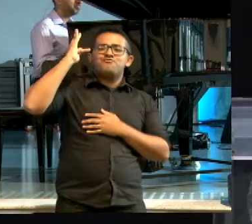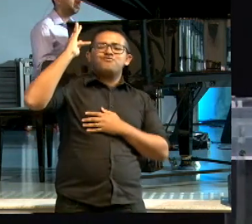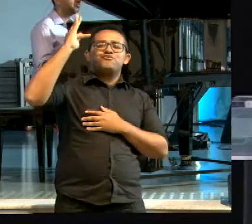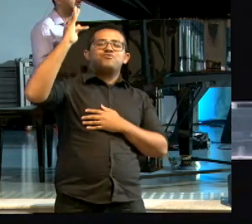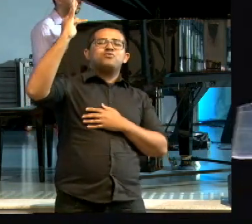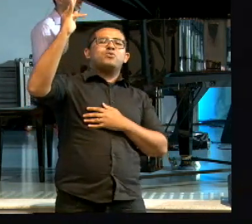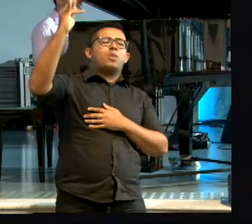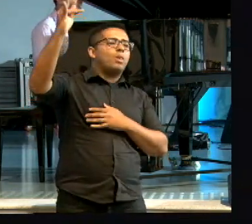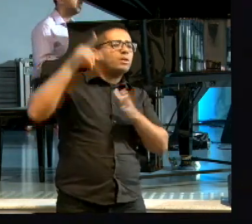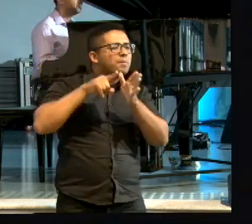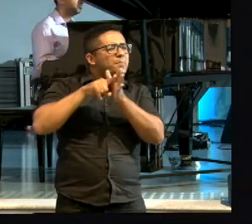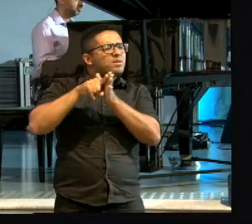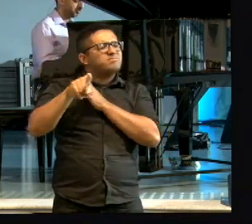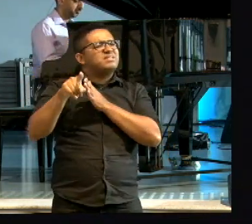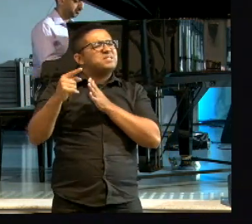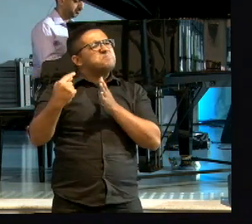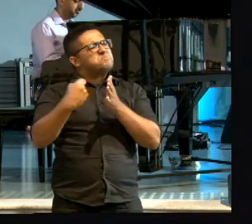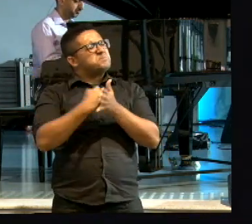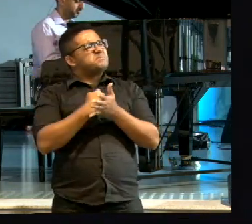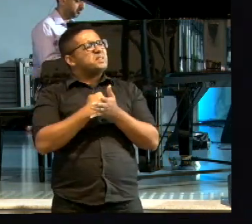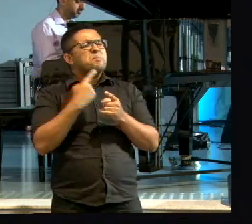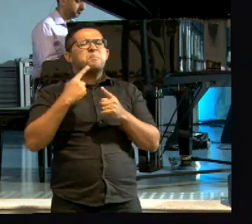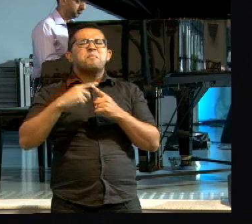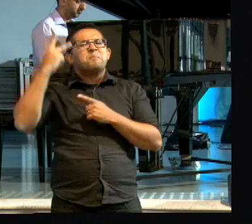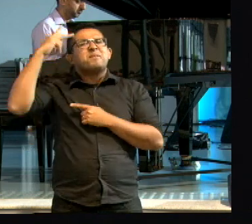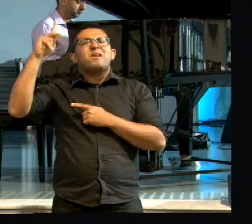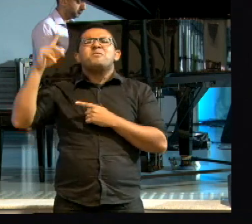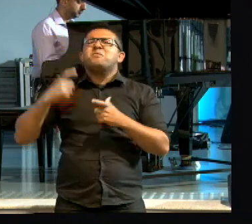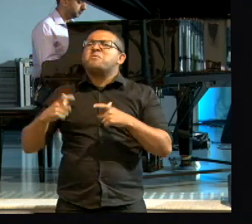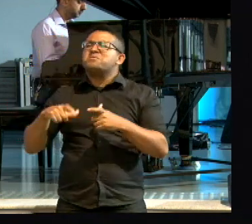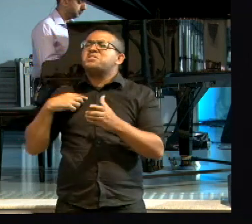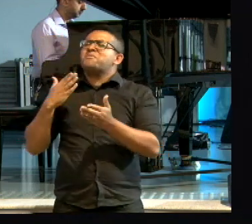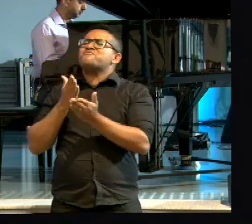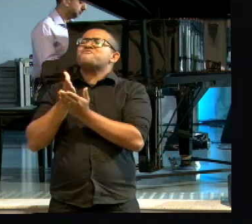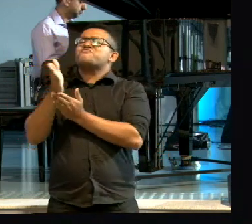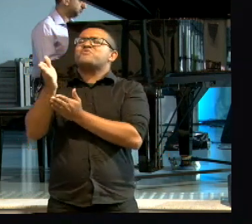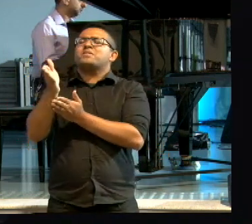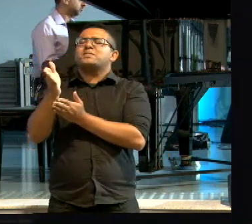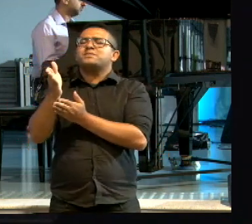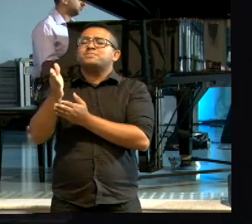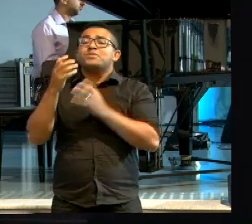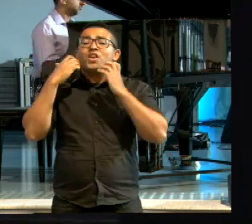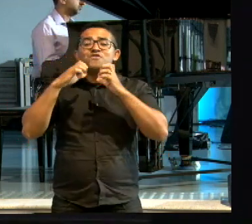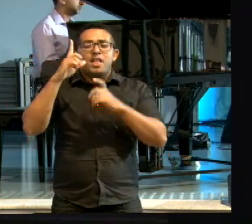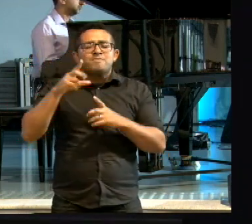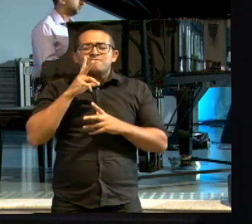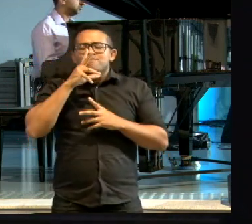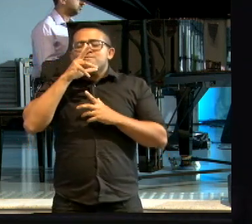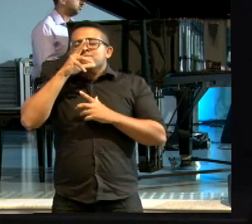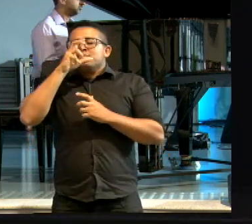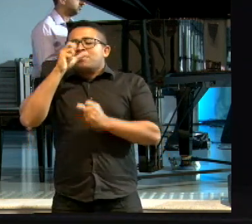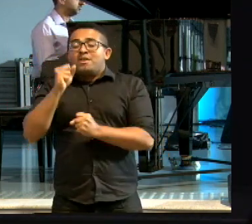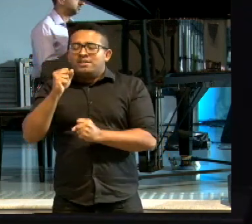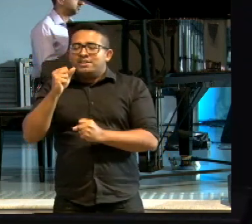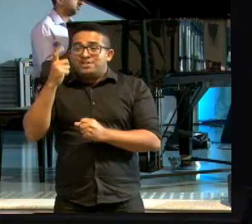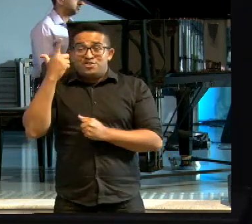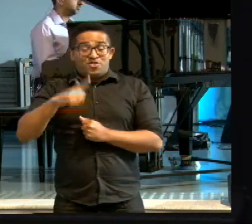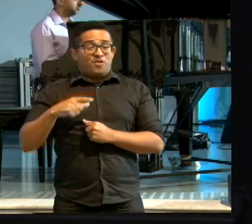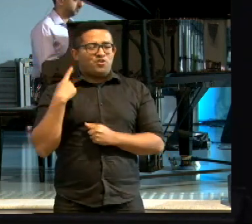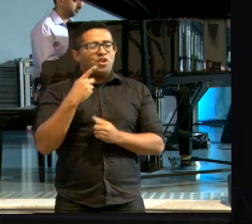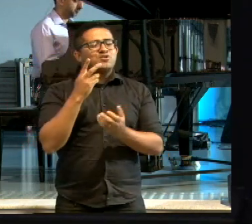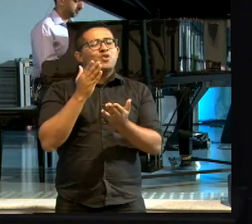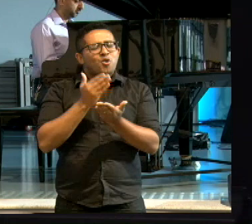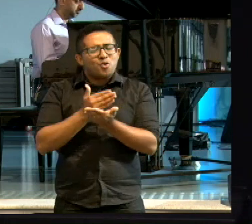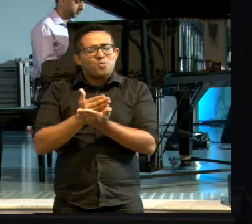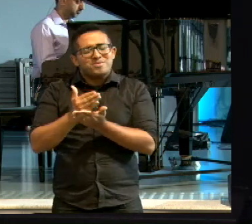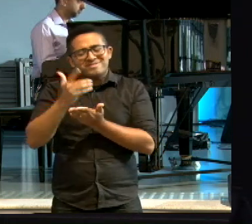questionar para onde estamos indo. O evangelho pode ser fortemente revigorado se voltarmos ao padrão divino, ou